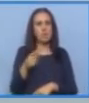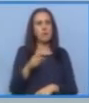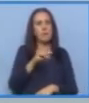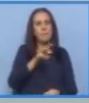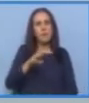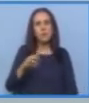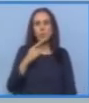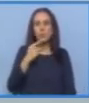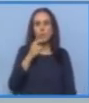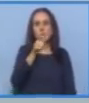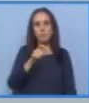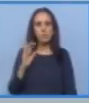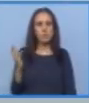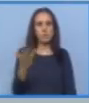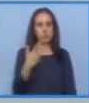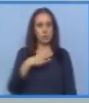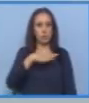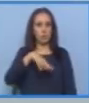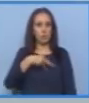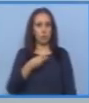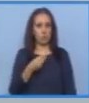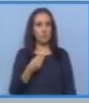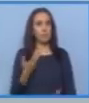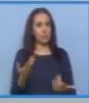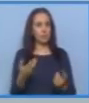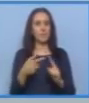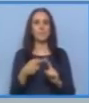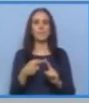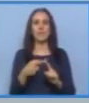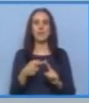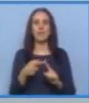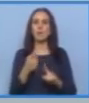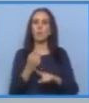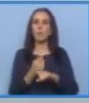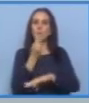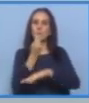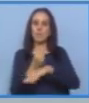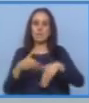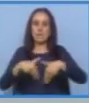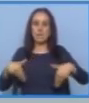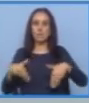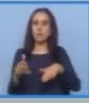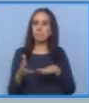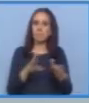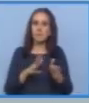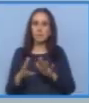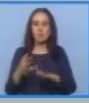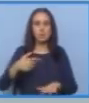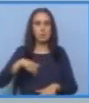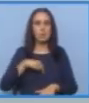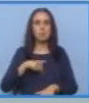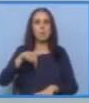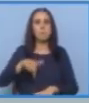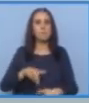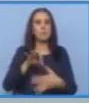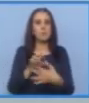milhões de pessoas pelo mundo fora. Por isso, agarrar num objeto mais ou menos neutro, que nós não associamos